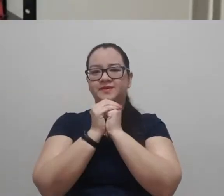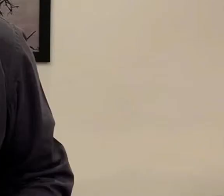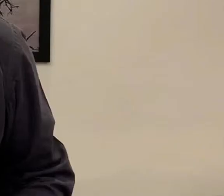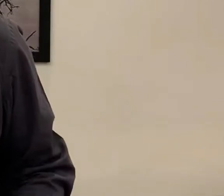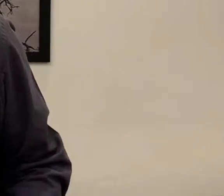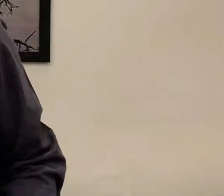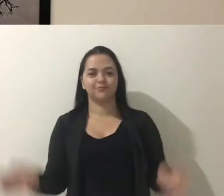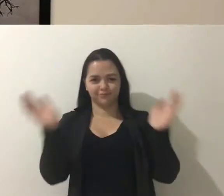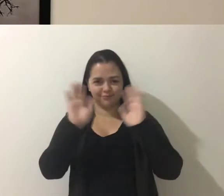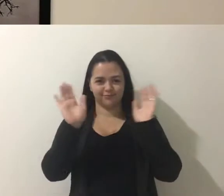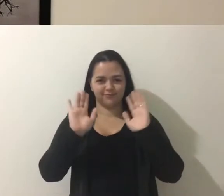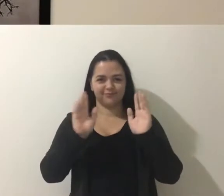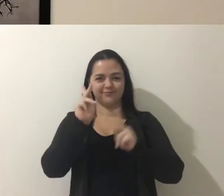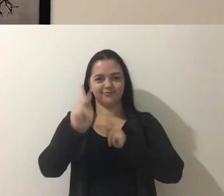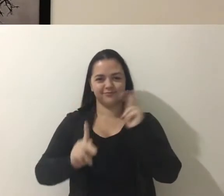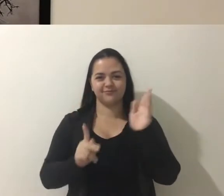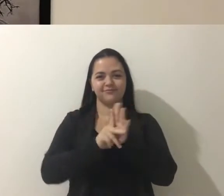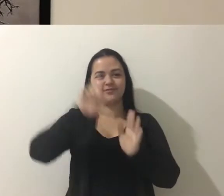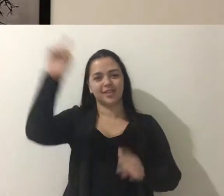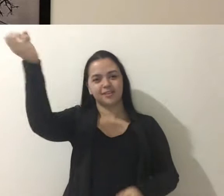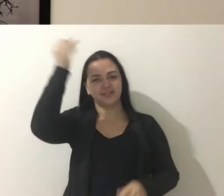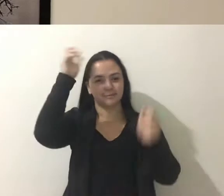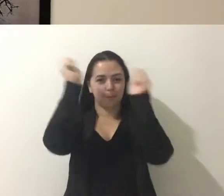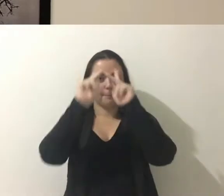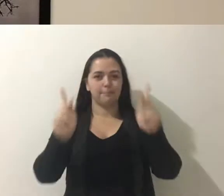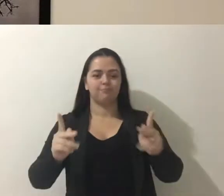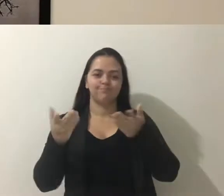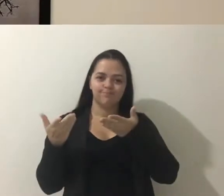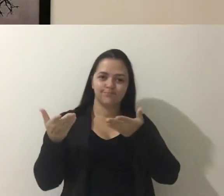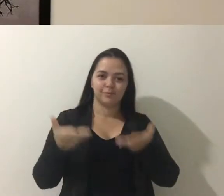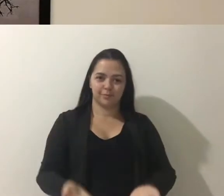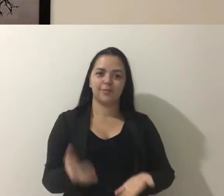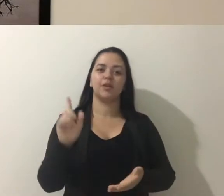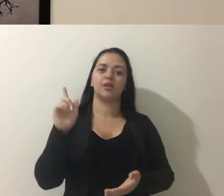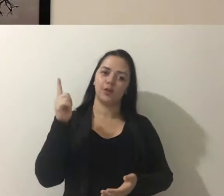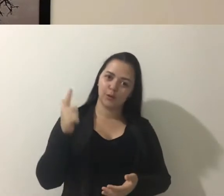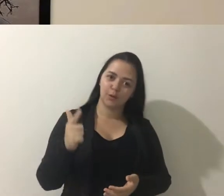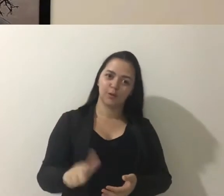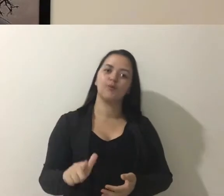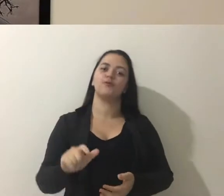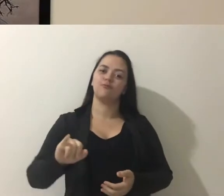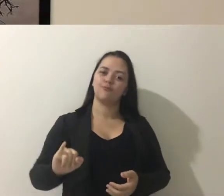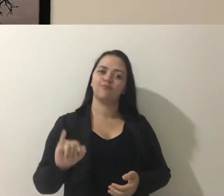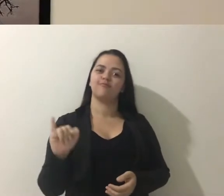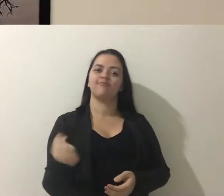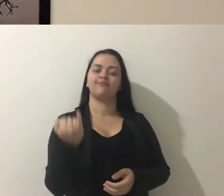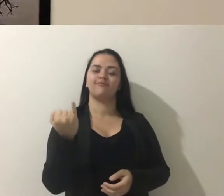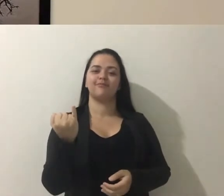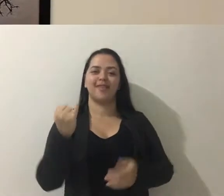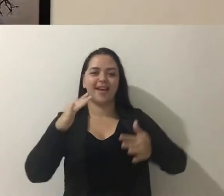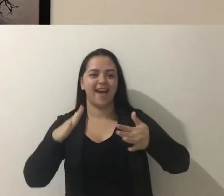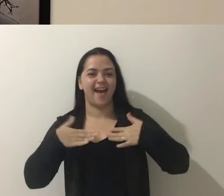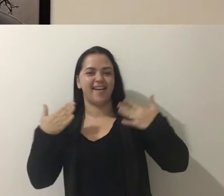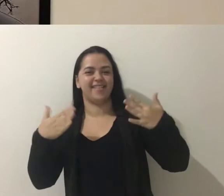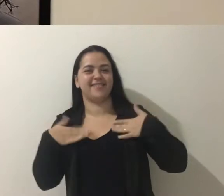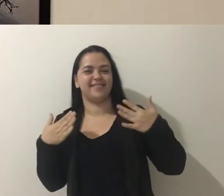Amém. Olá, povo de Deus, graça e paz. Aqui estamos em mais uma oportunidade e